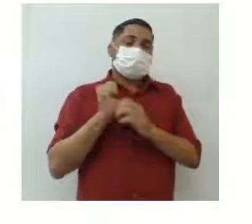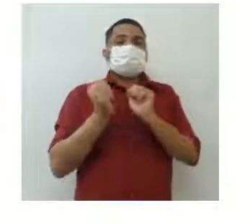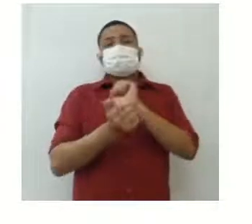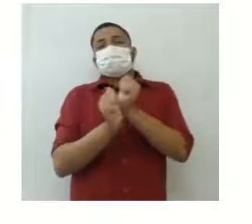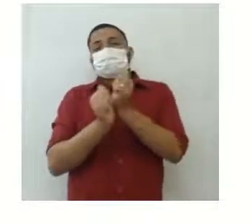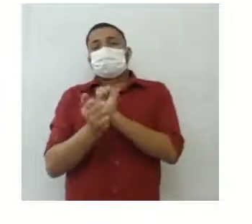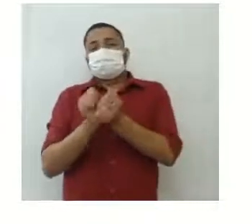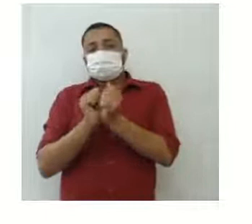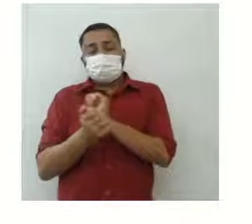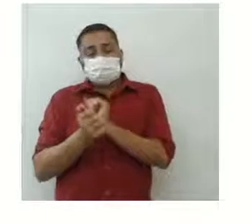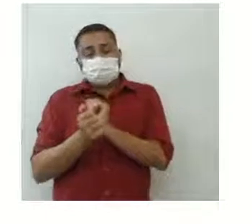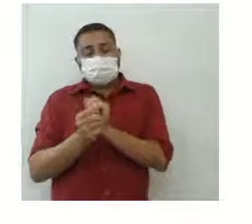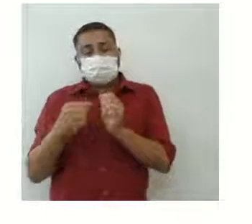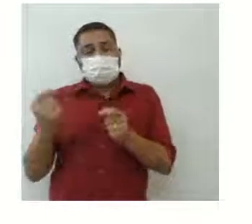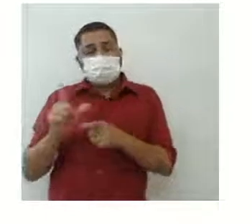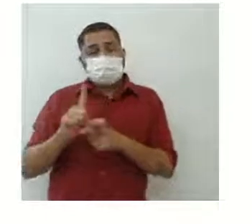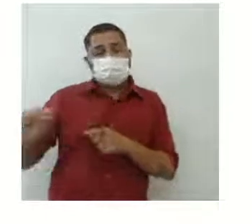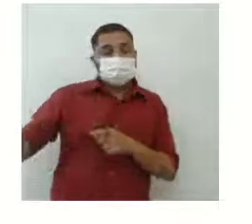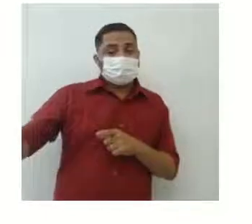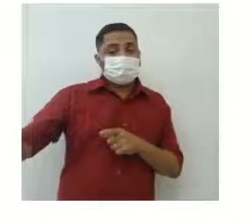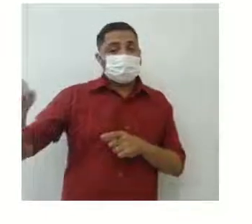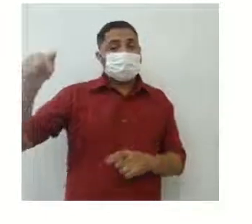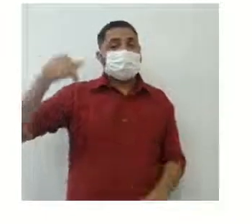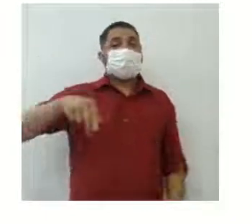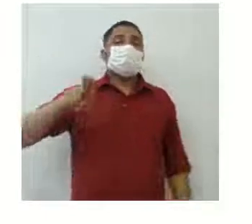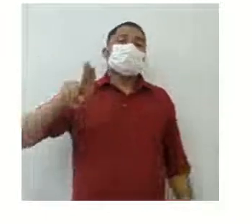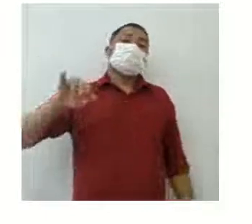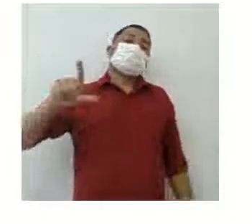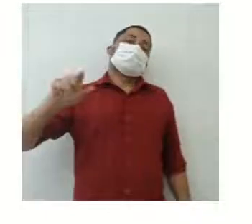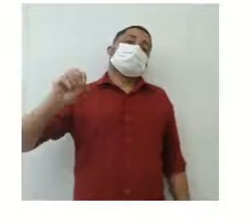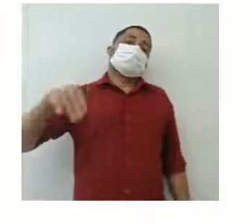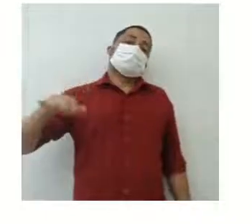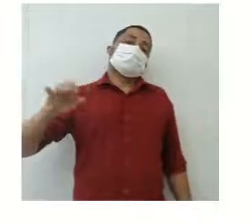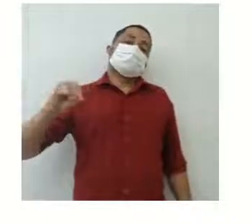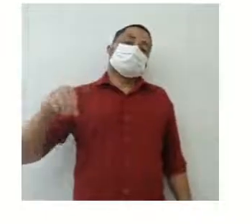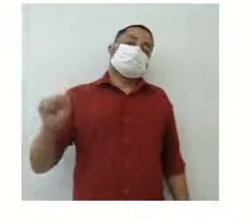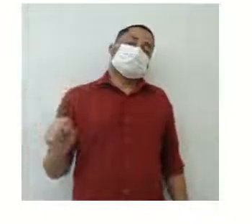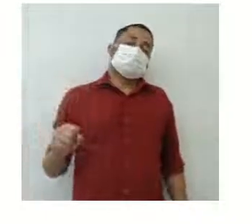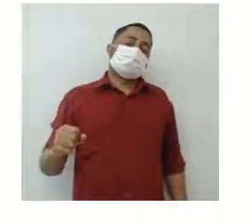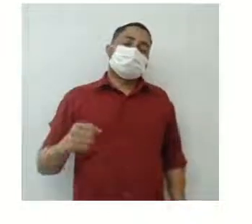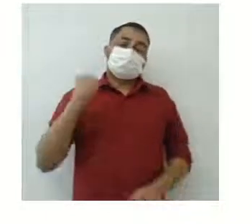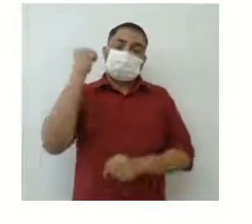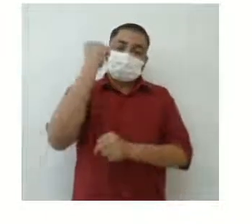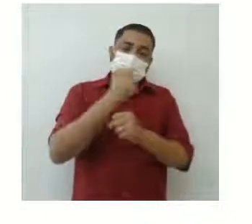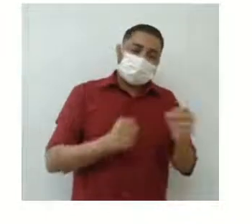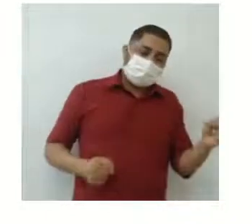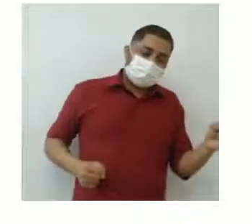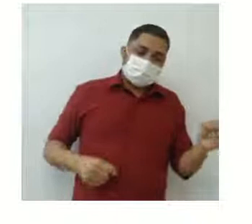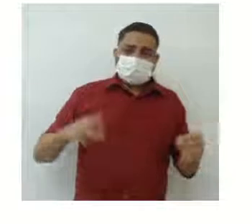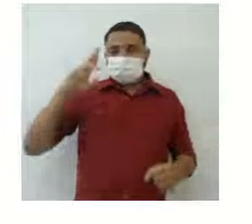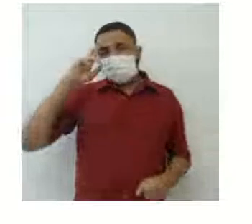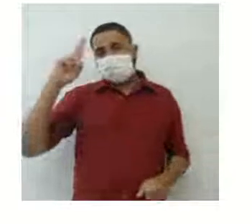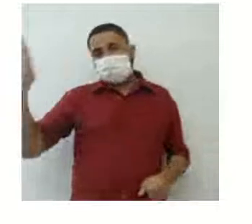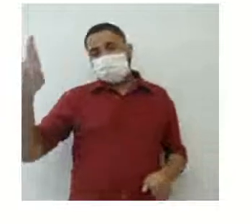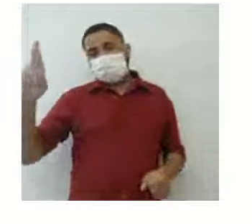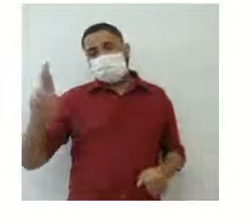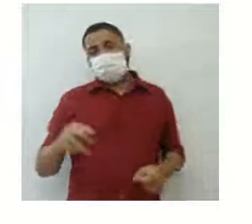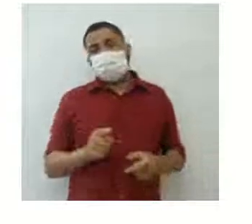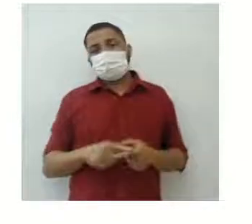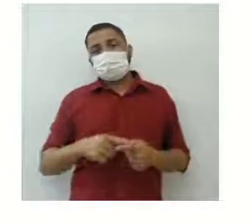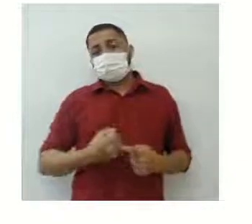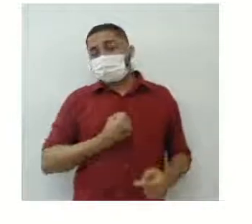escravidão, como a fuga para os quilombos, né? O assassinato do seu senhor e o aborto,